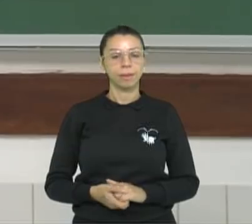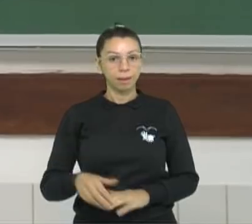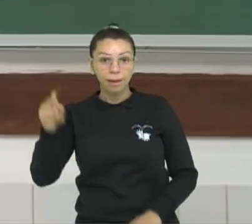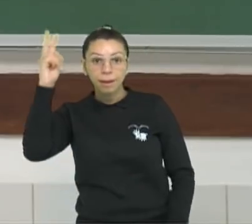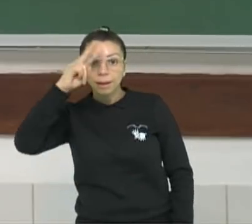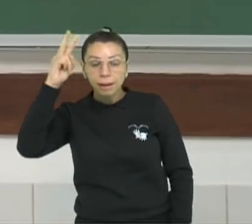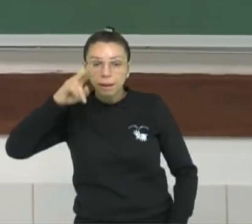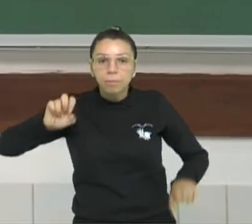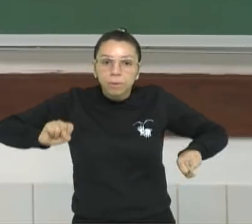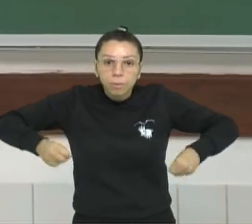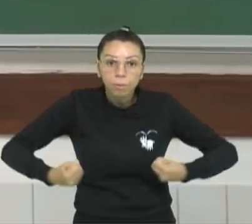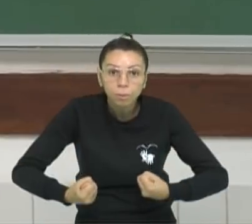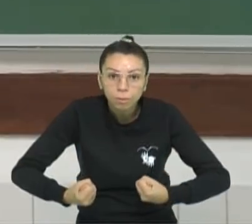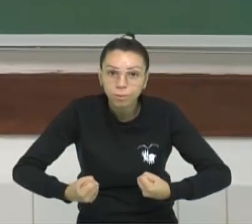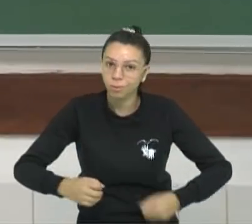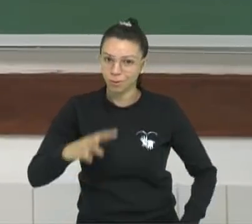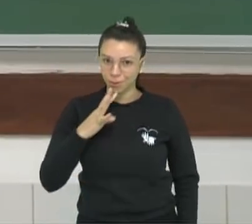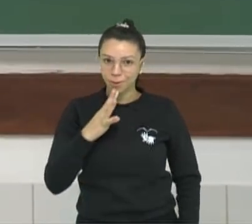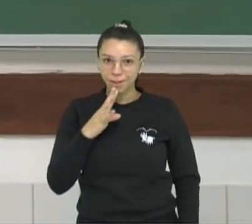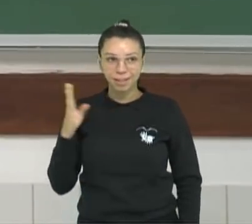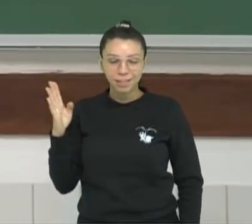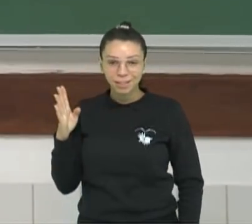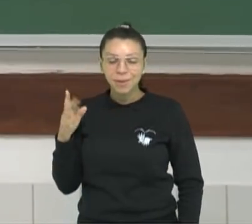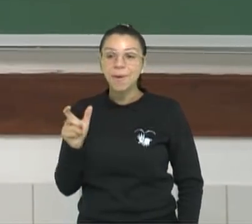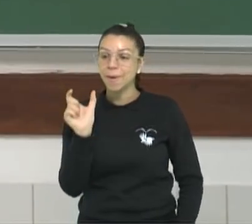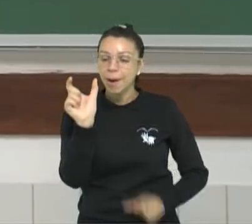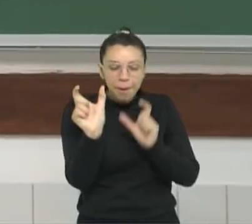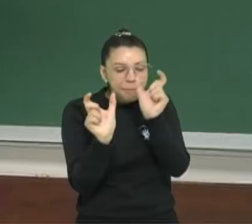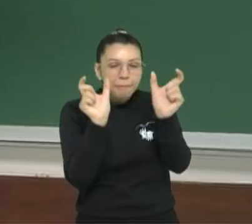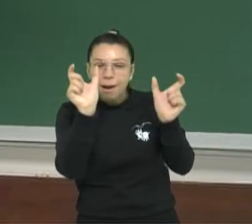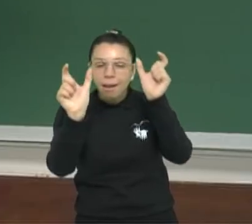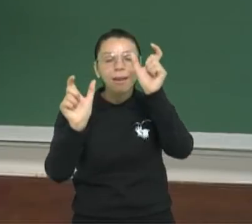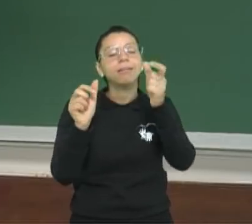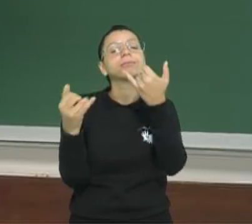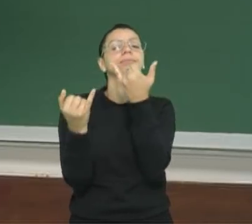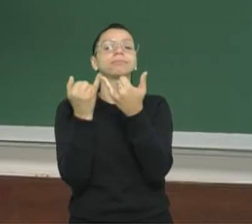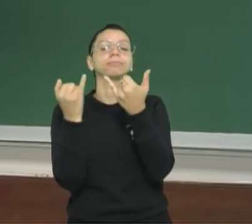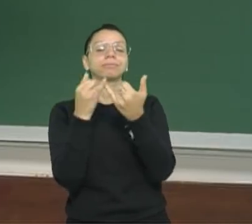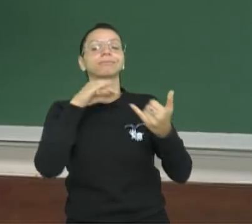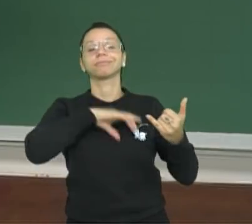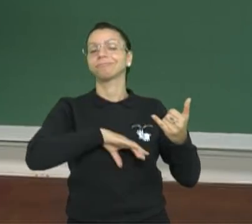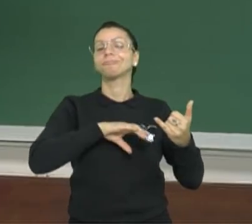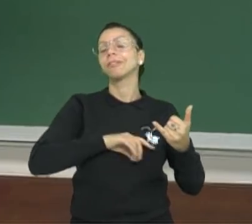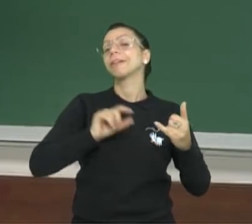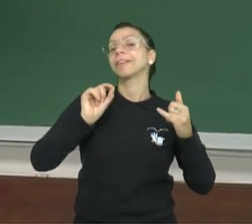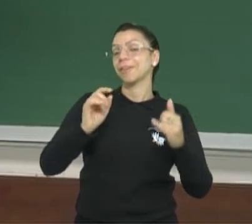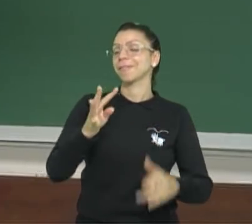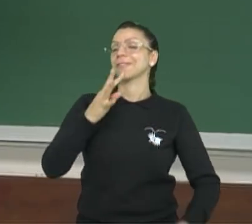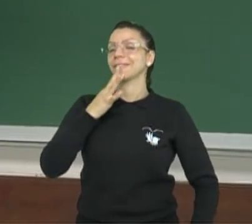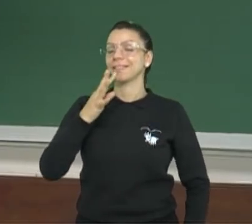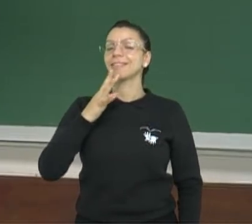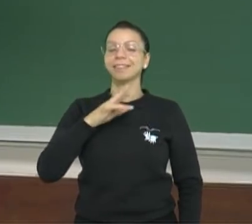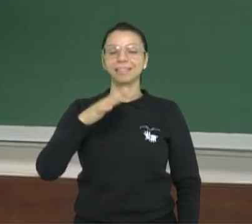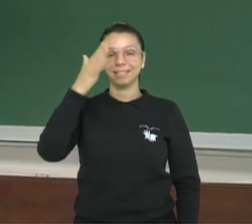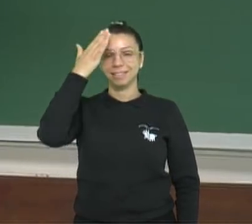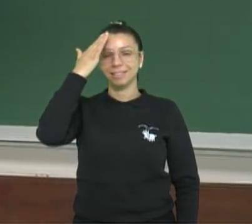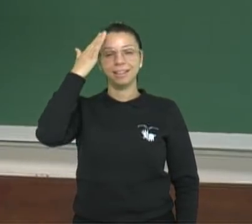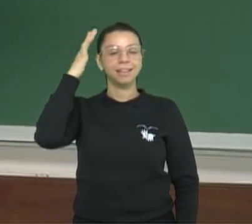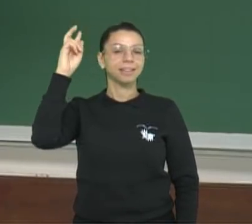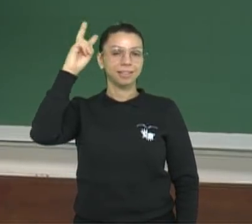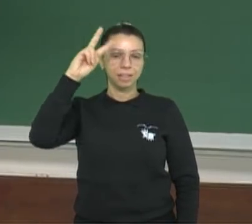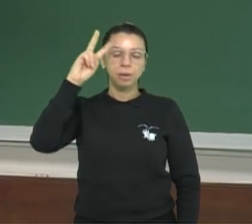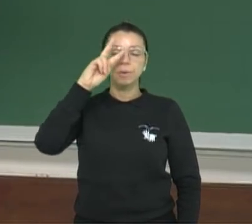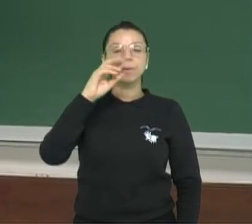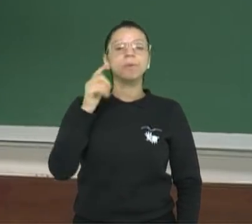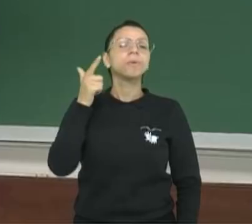Lembram do Hulk? Conhecem? Olhem bem as palavrinhas cognatas. Quem conhece, sabe a história, consegue entender o texto